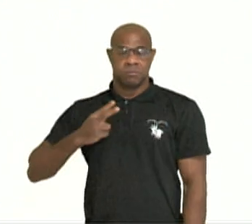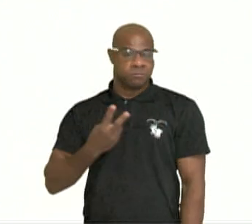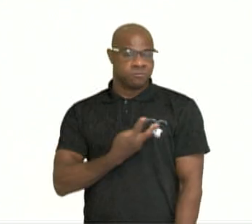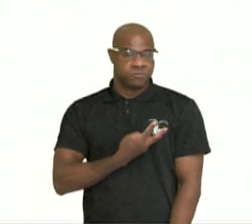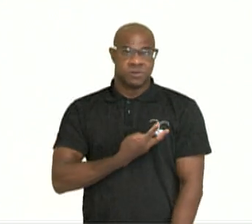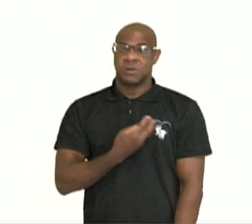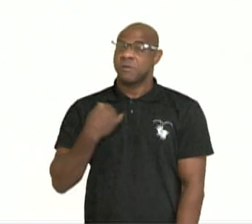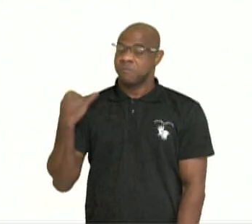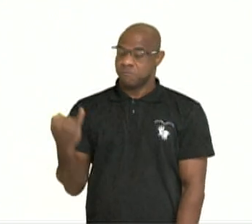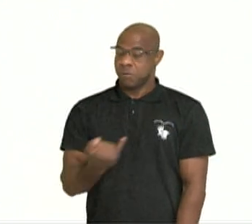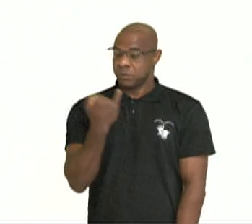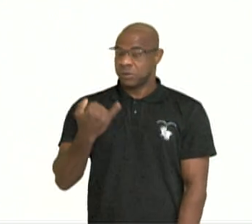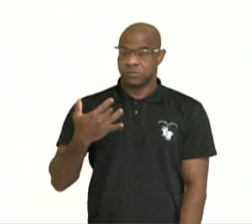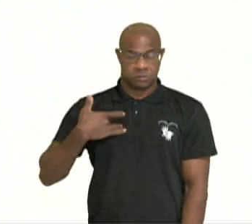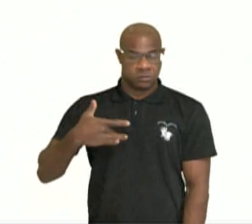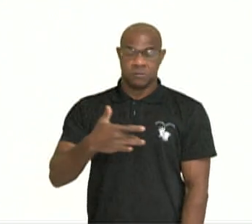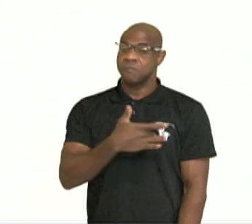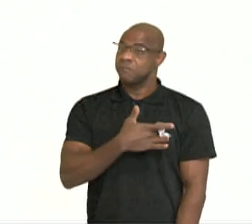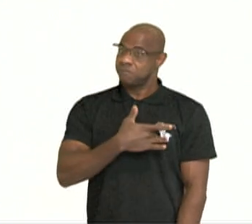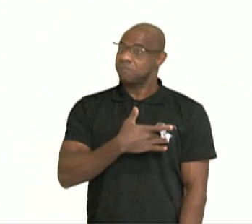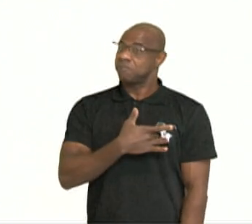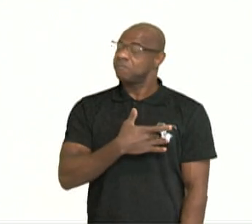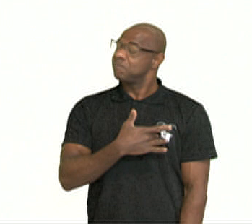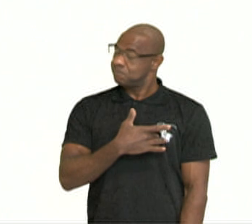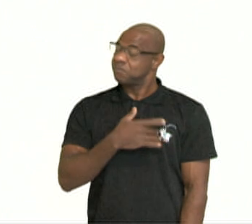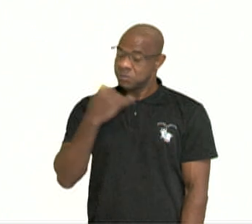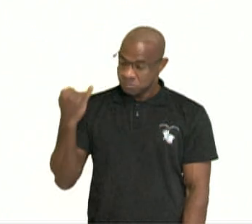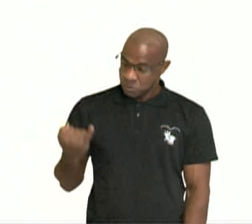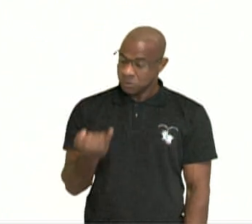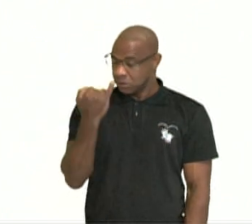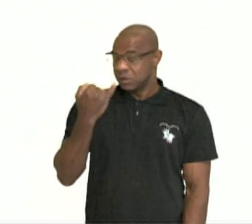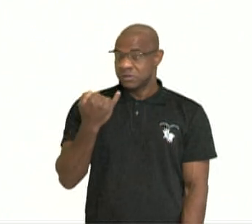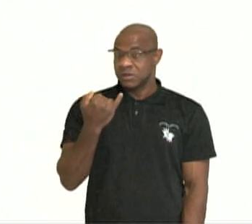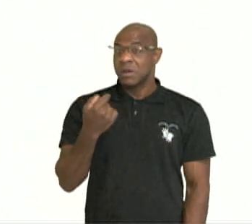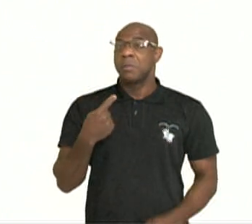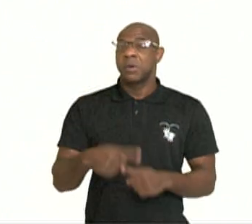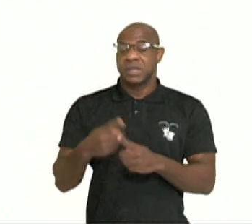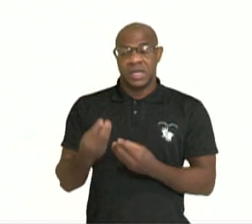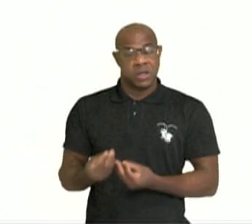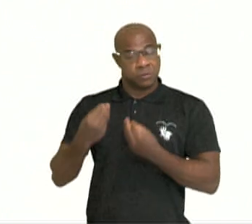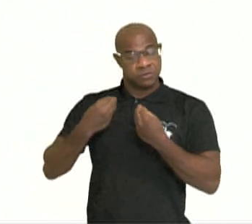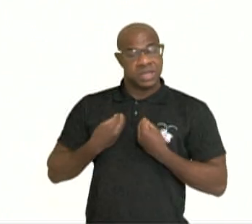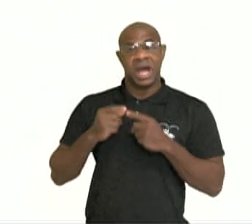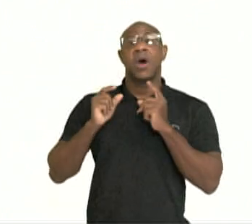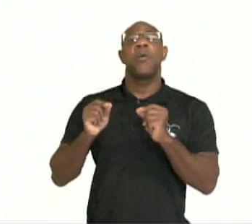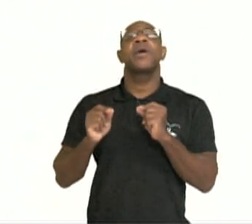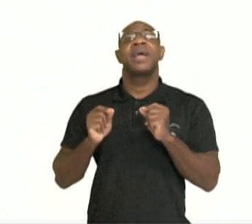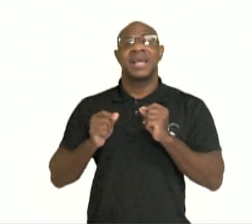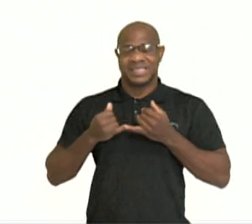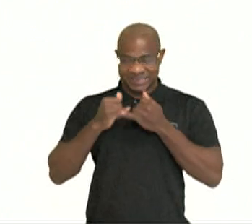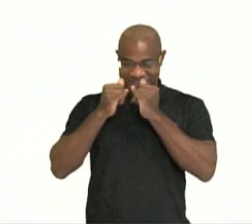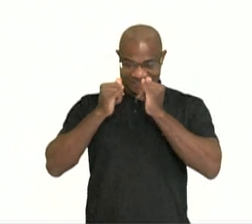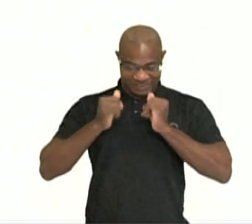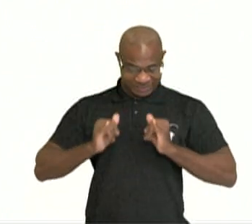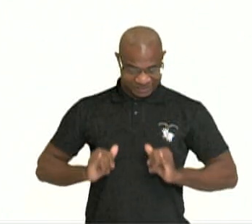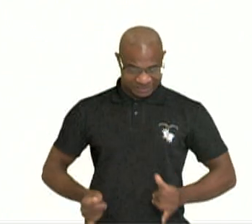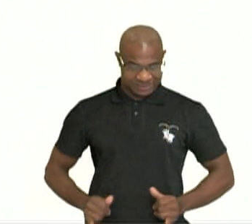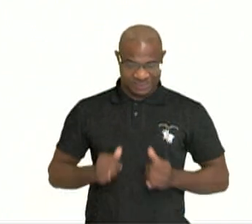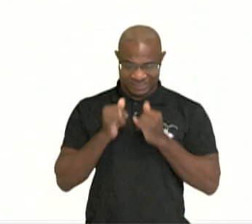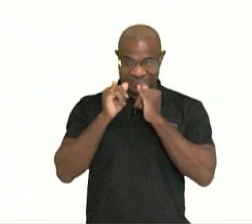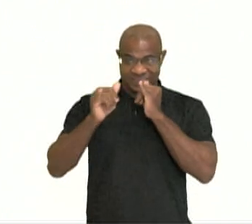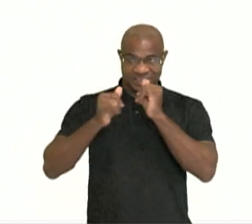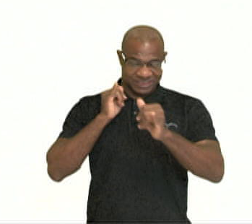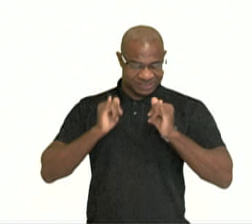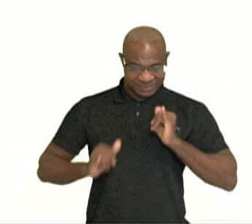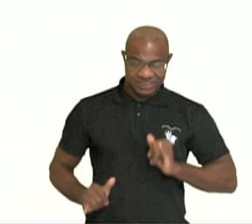gente tenha força, que a gente tenha energia para brincar, se divertir, estudar,